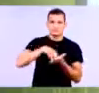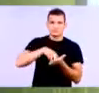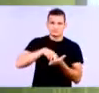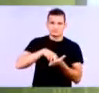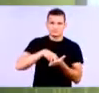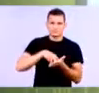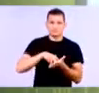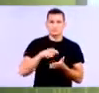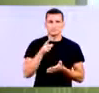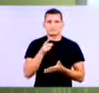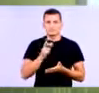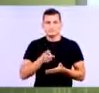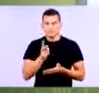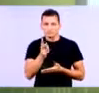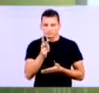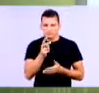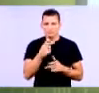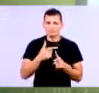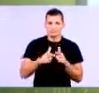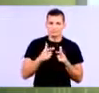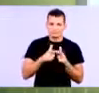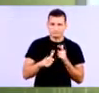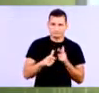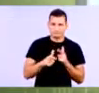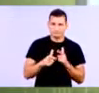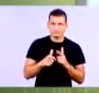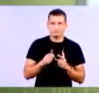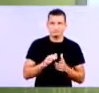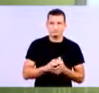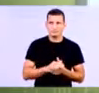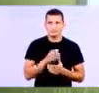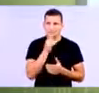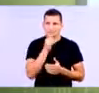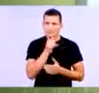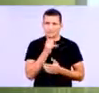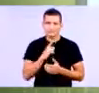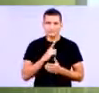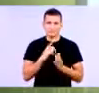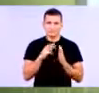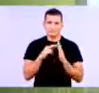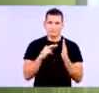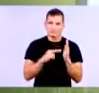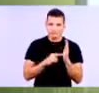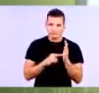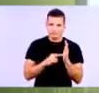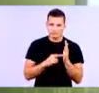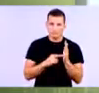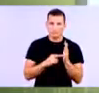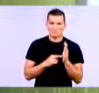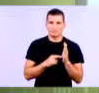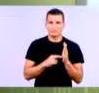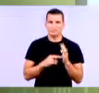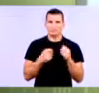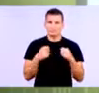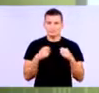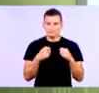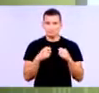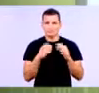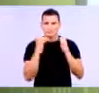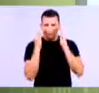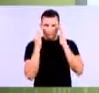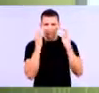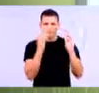né? Será sempre prejudicado. Se existem regras, as regras devem ser